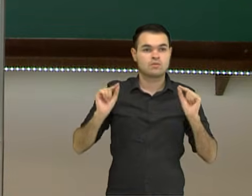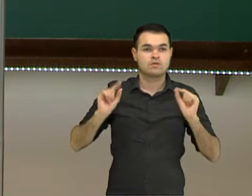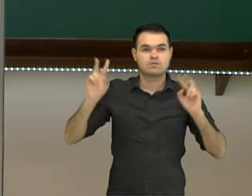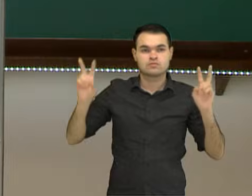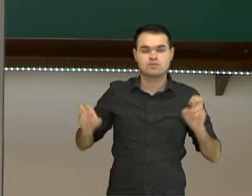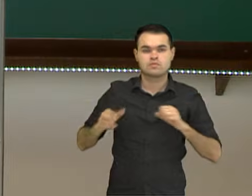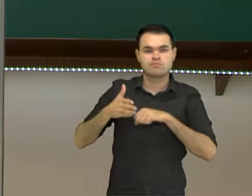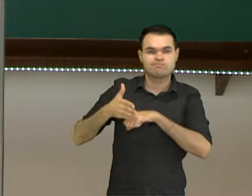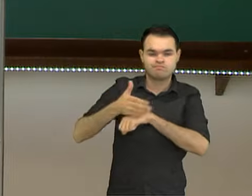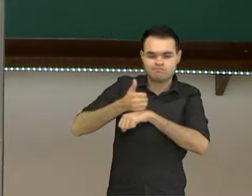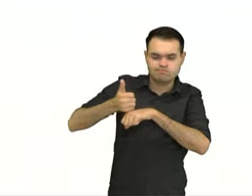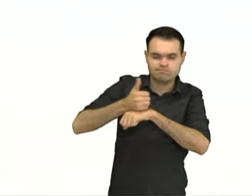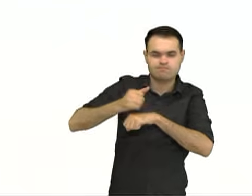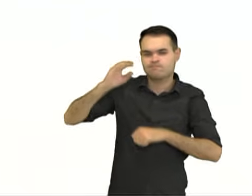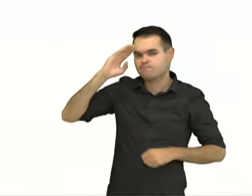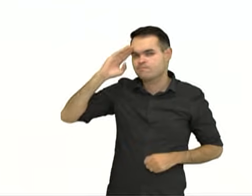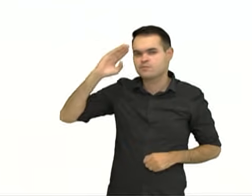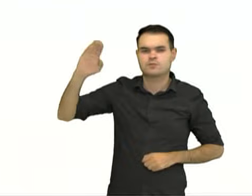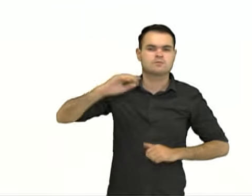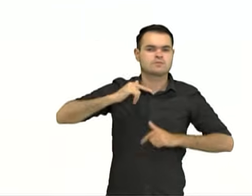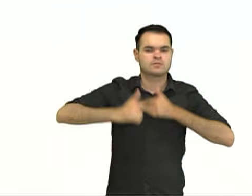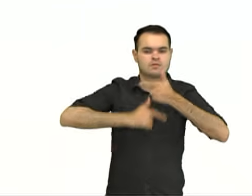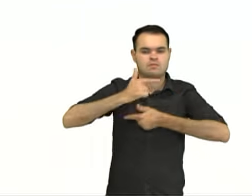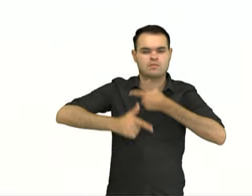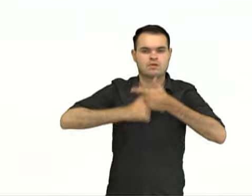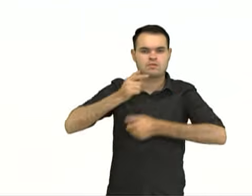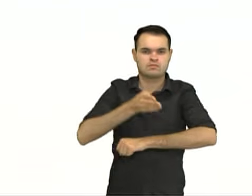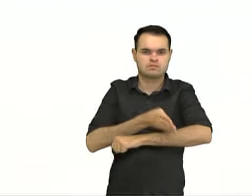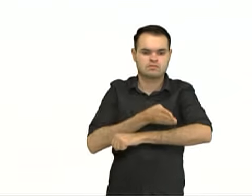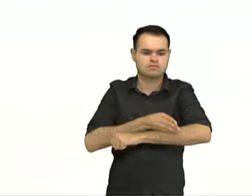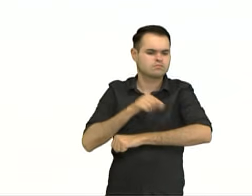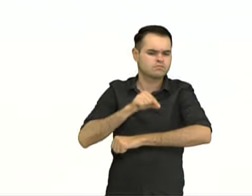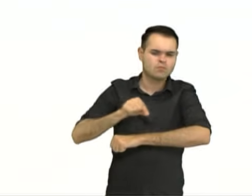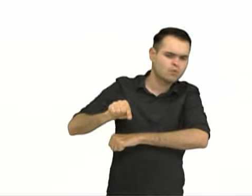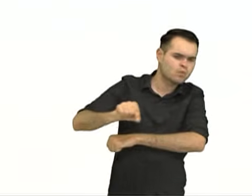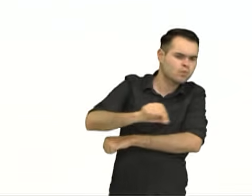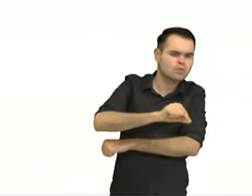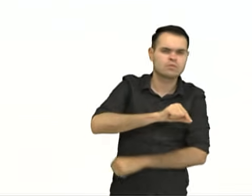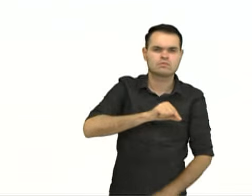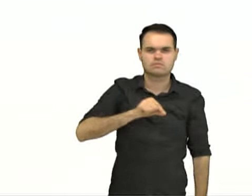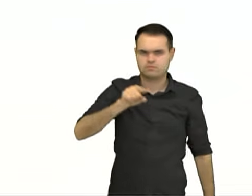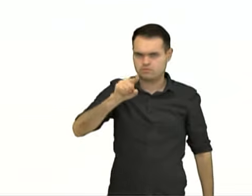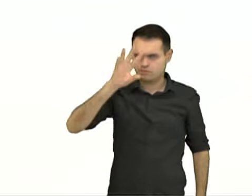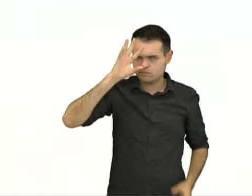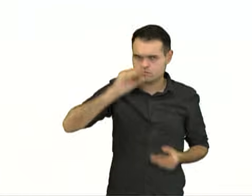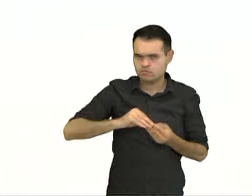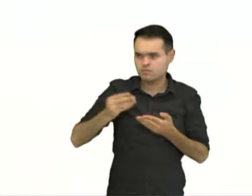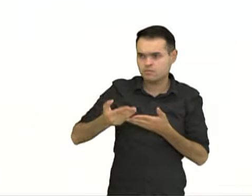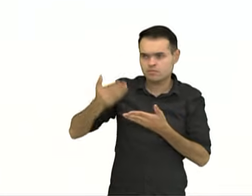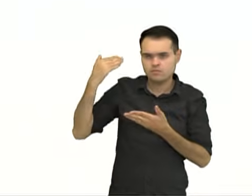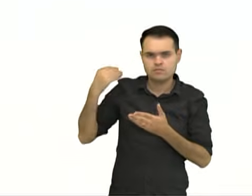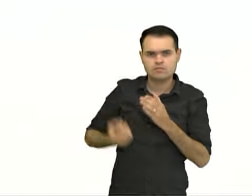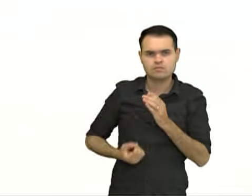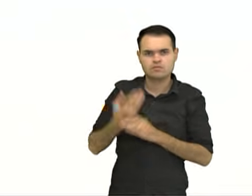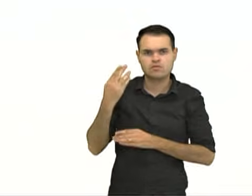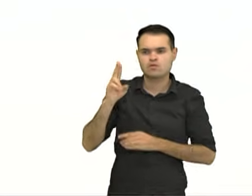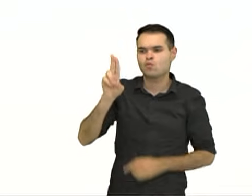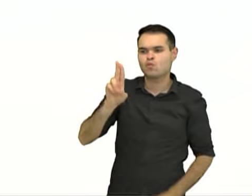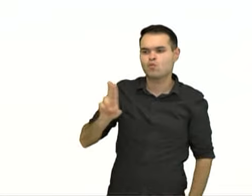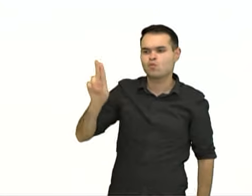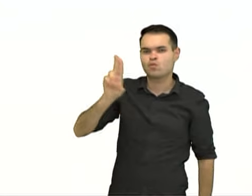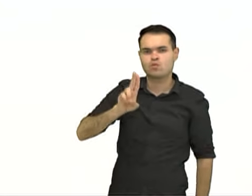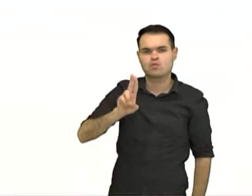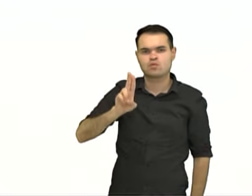né? Quais as principais profissões da Idade Média, né? Você se recorda do surgimento das